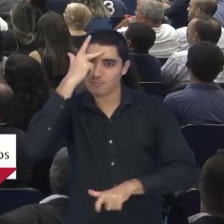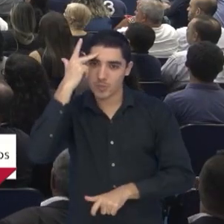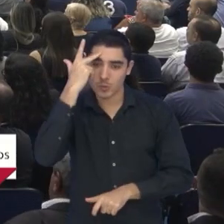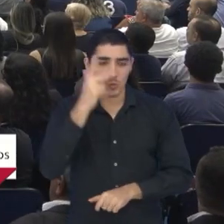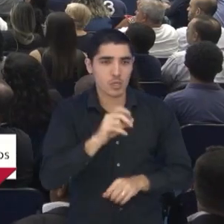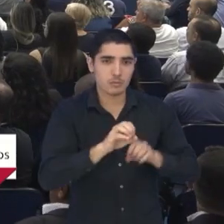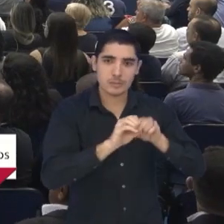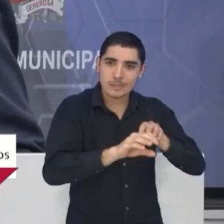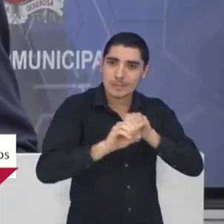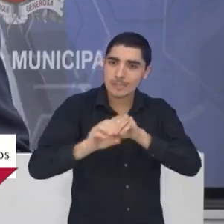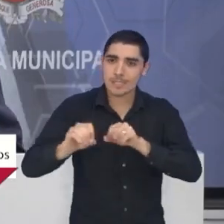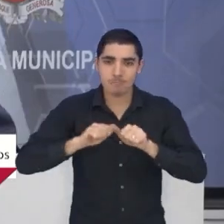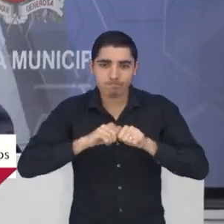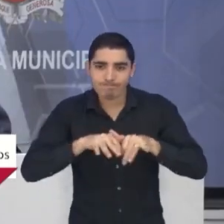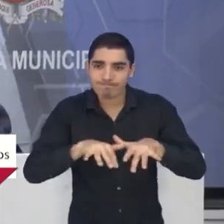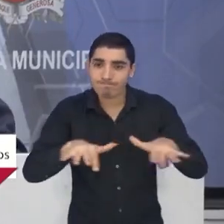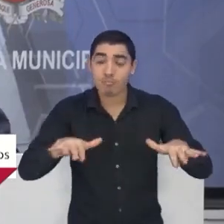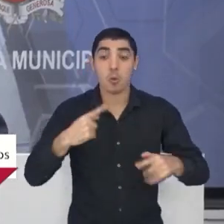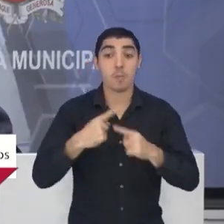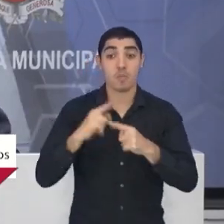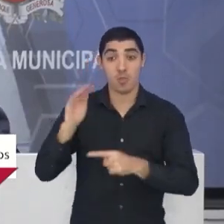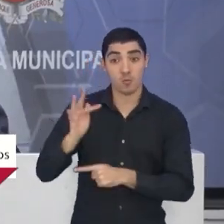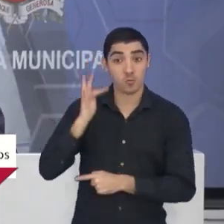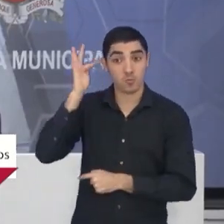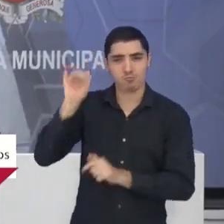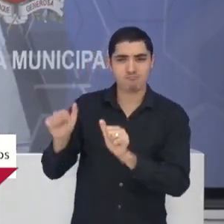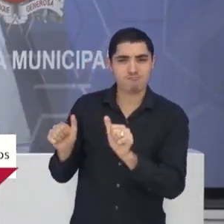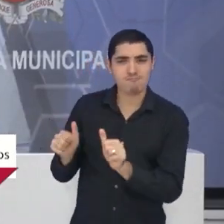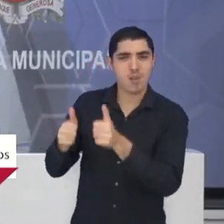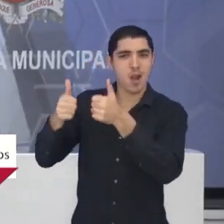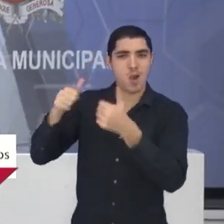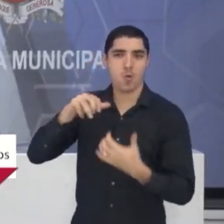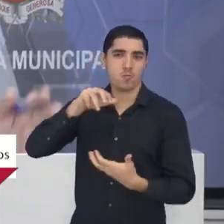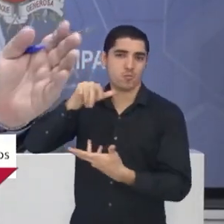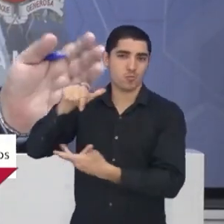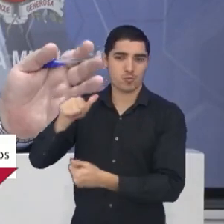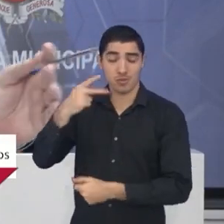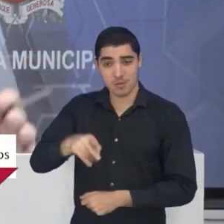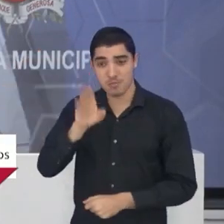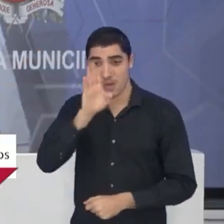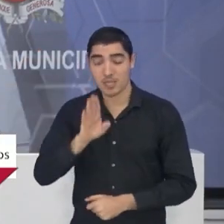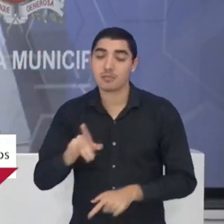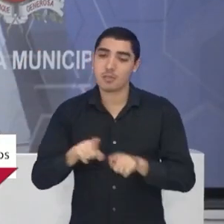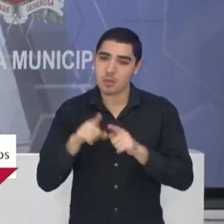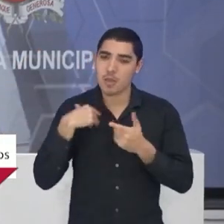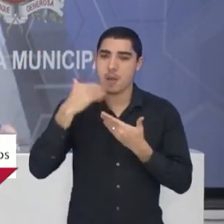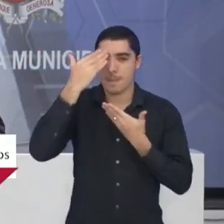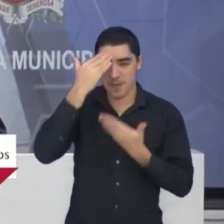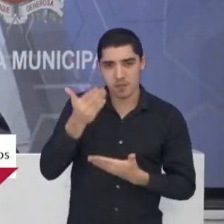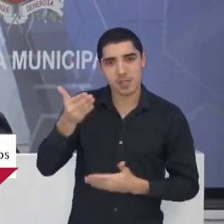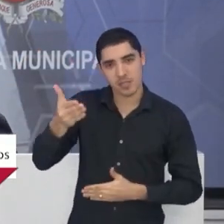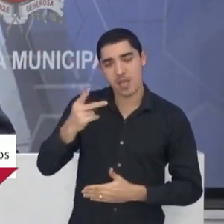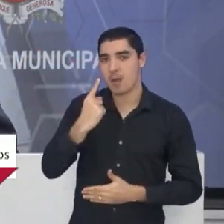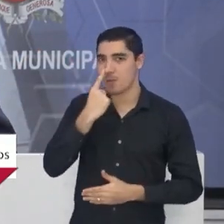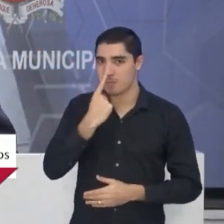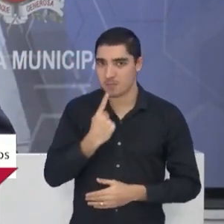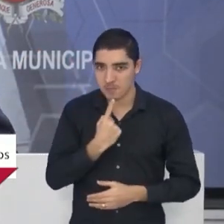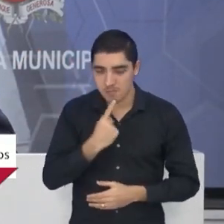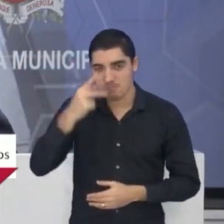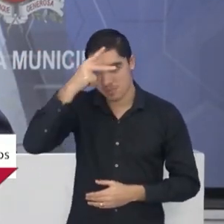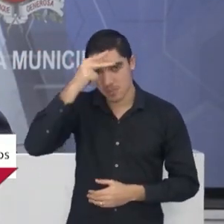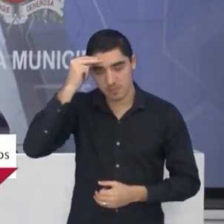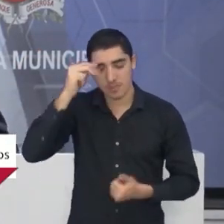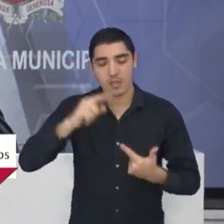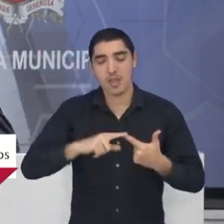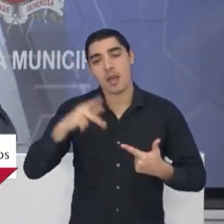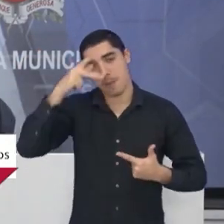para termos um futuro cada vez melhor então também aproveito essa oportunidade para agradecer em nome do prefeito de São José dos Campos também a Prefeitura de